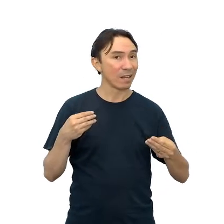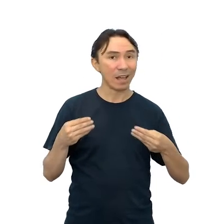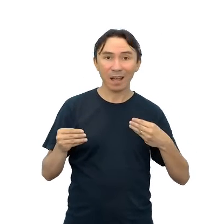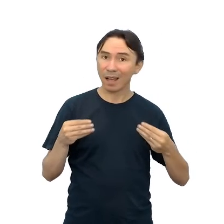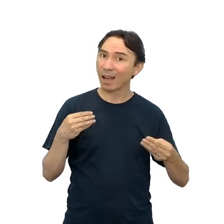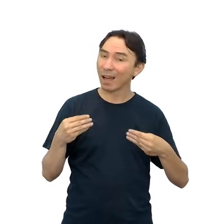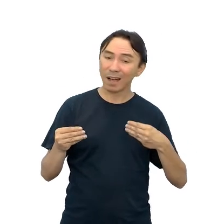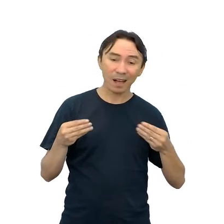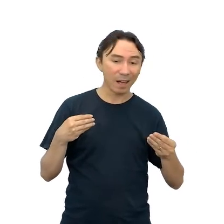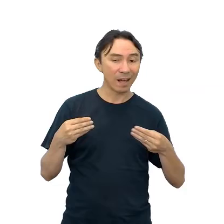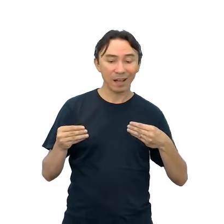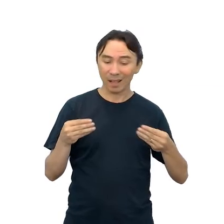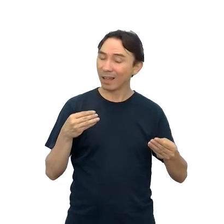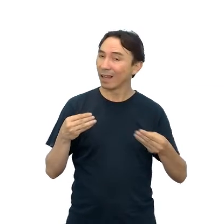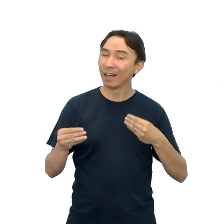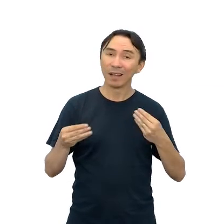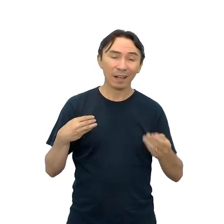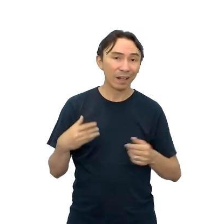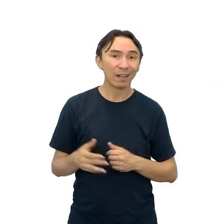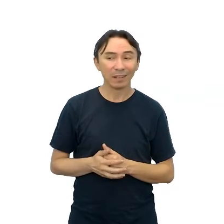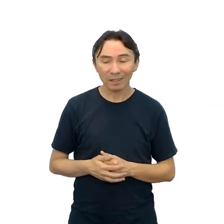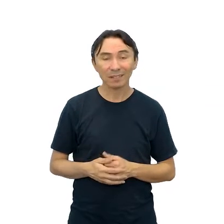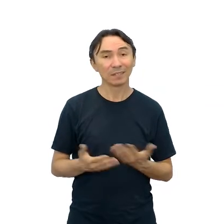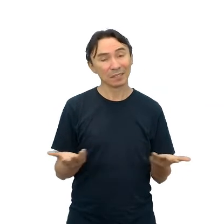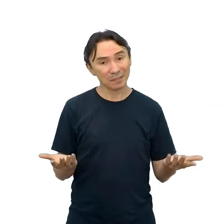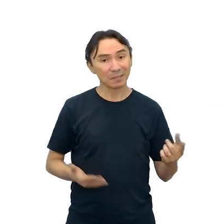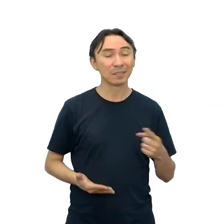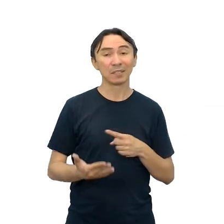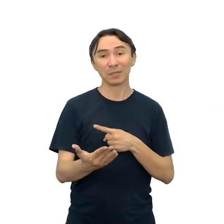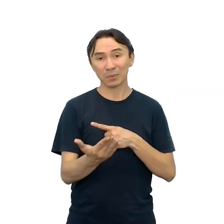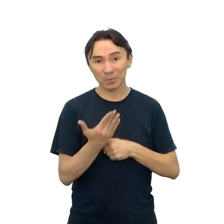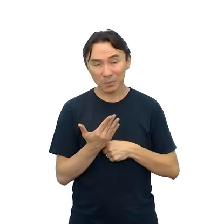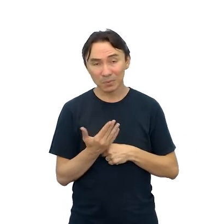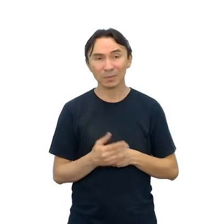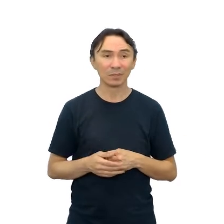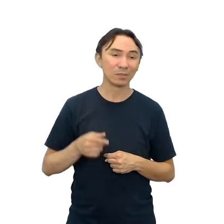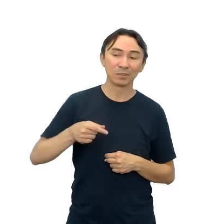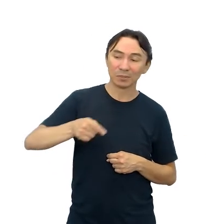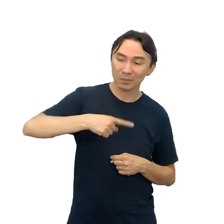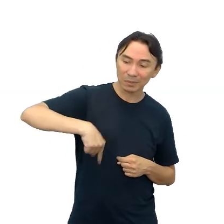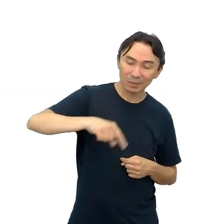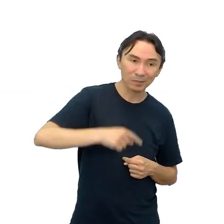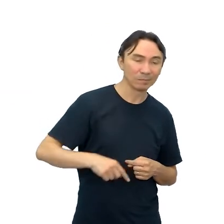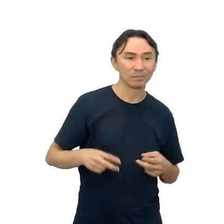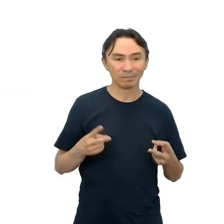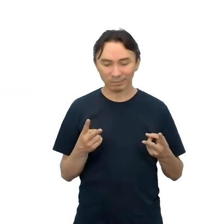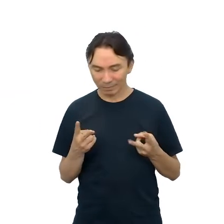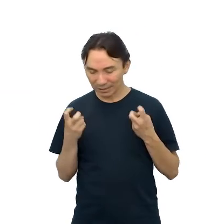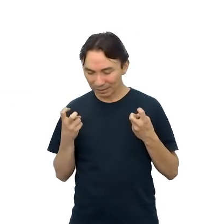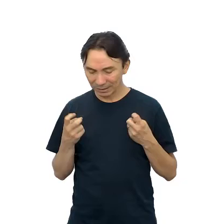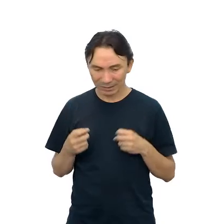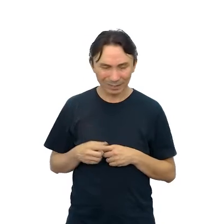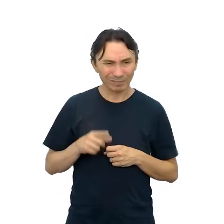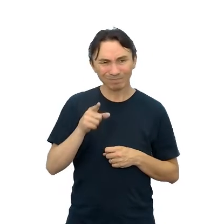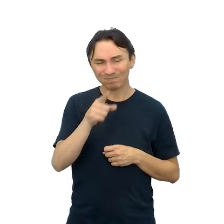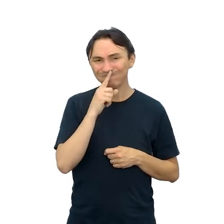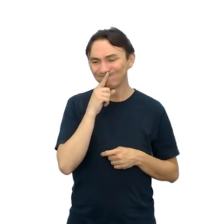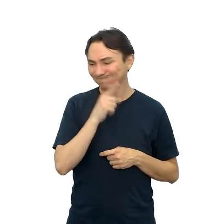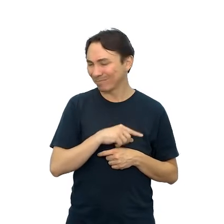dá que nos faz com que percebamos algo que não está